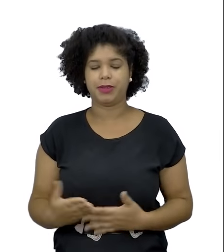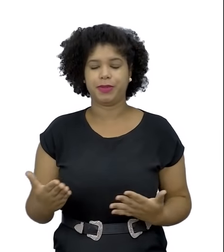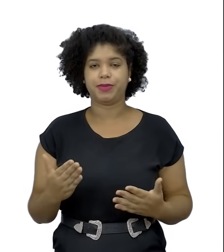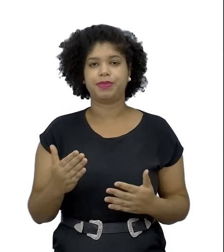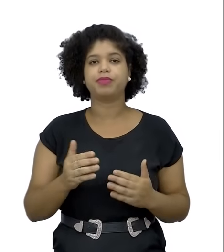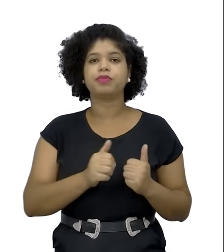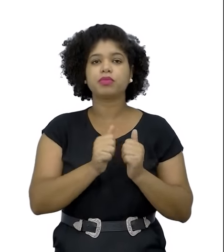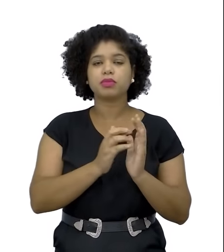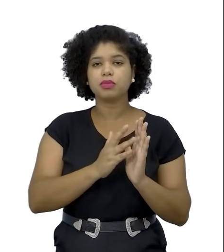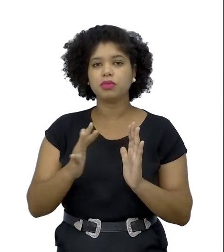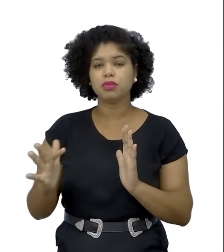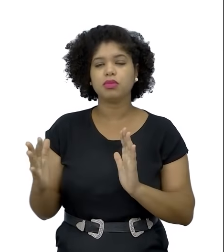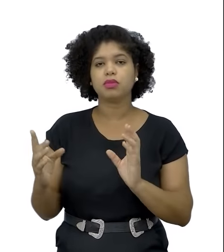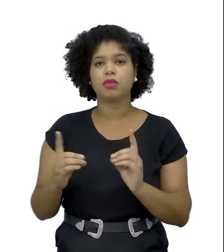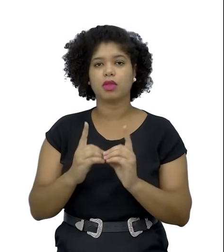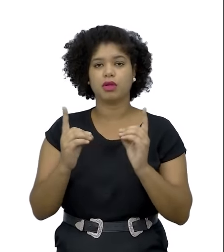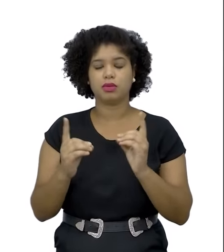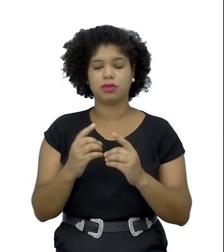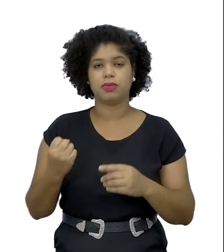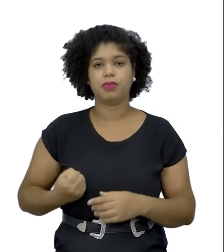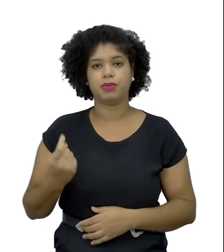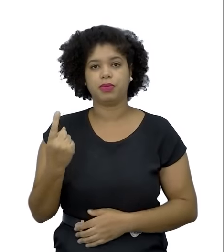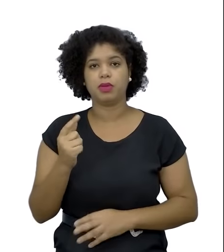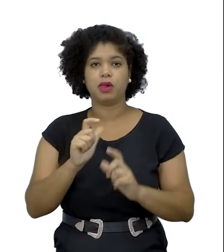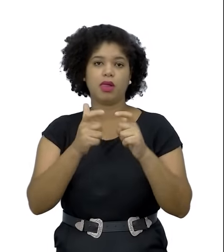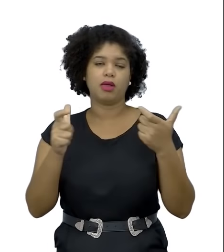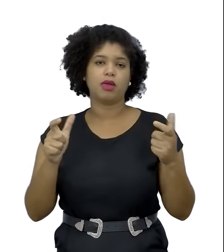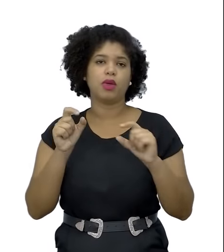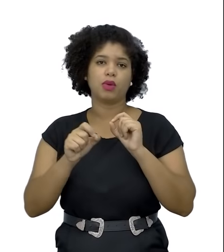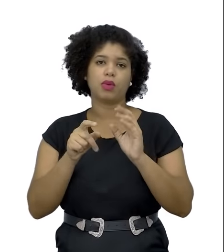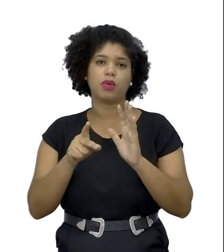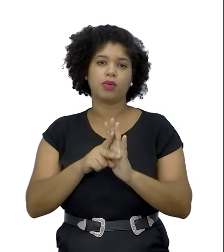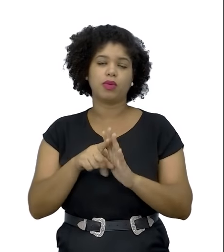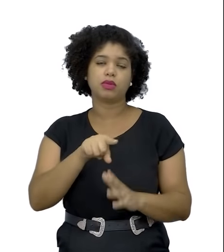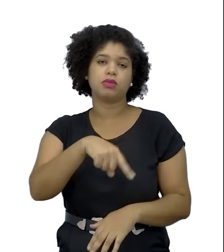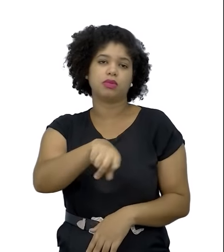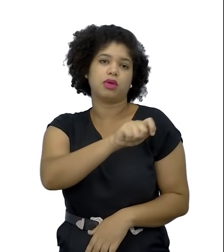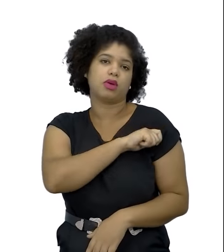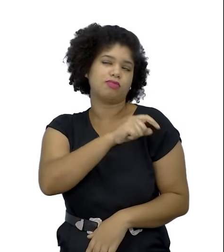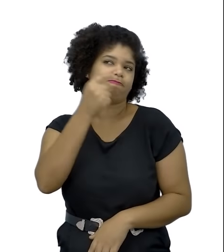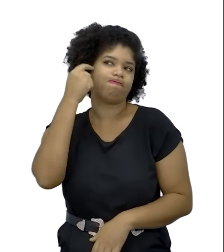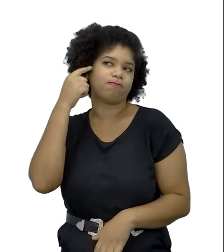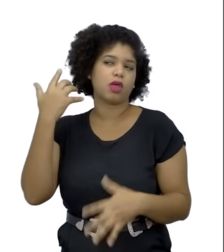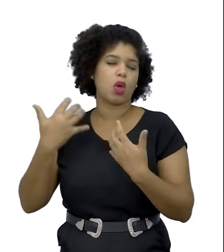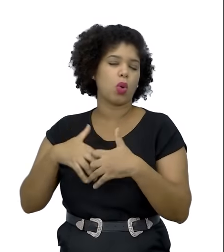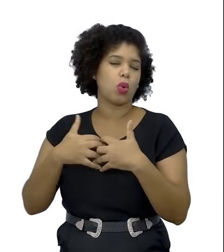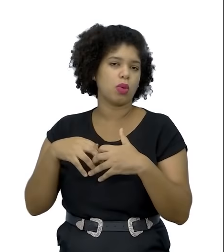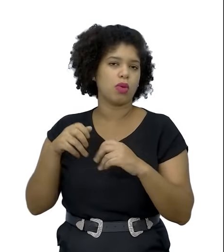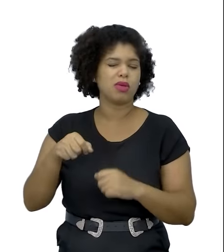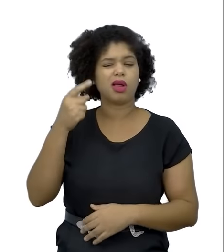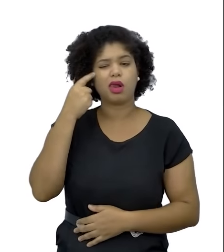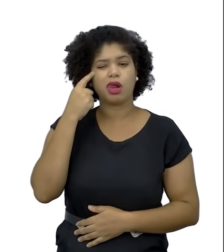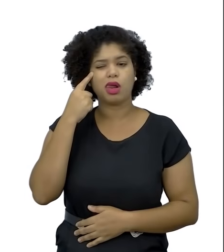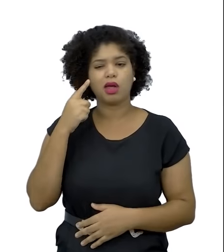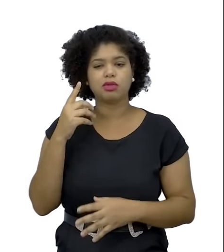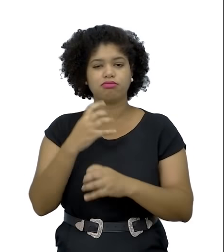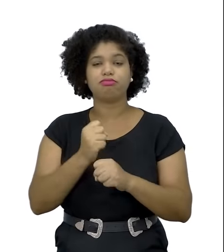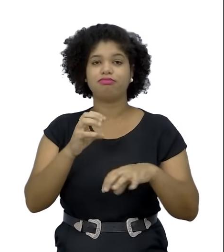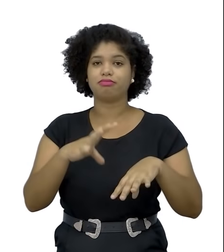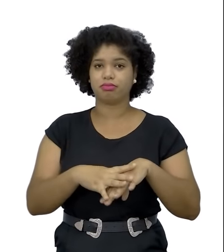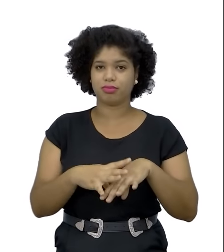1, grande parte do trabalho está direcionado para que os estudantes reflitam sobre o pensamento